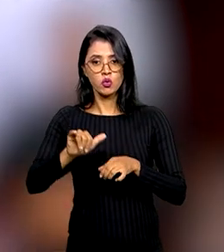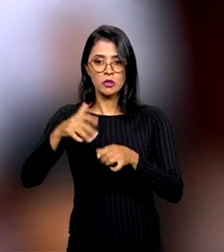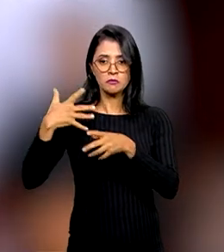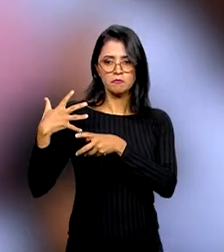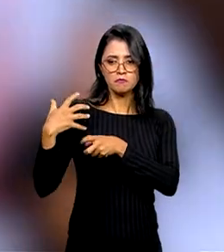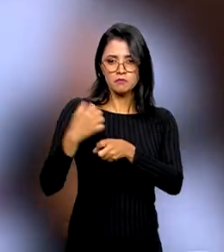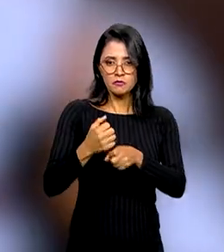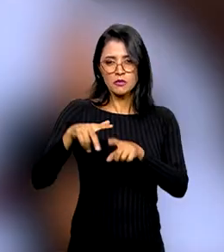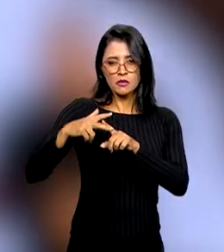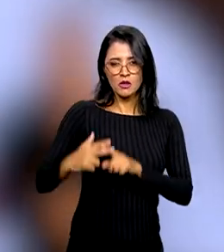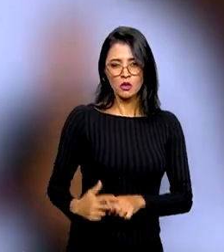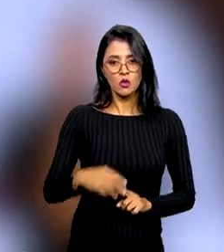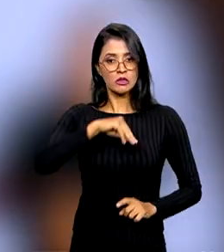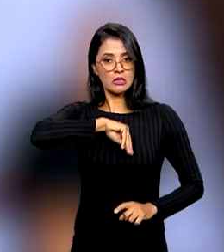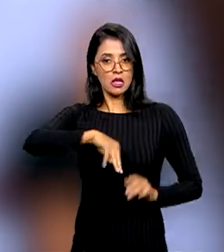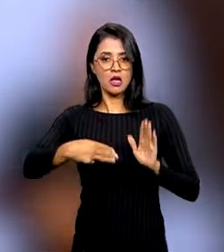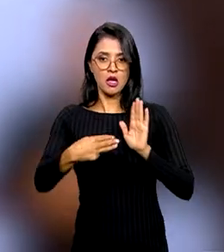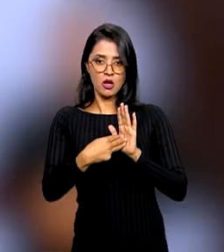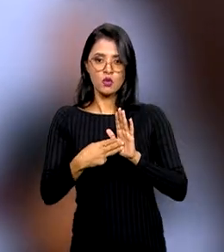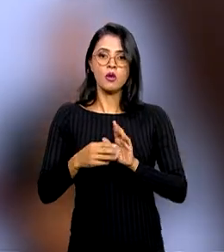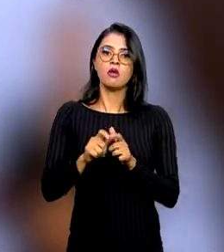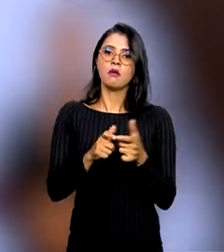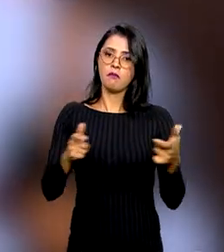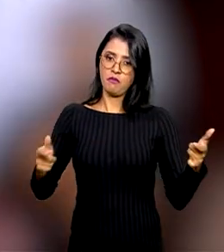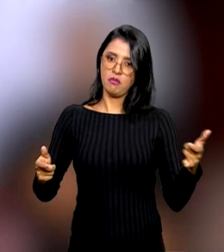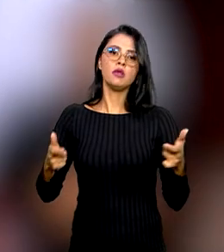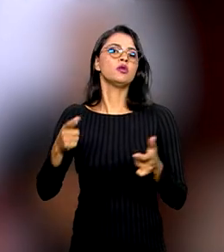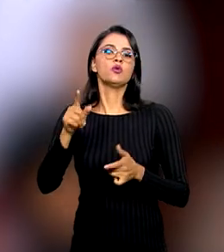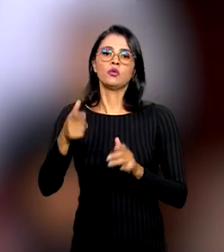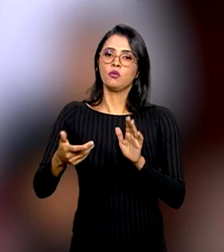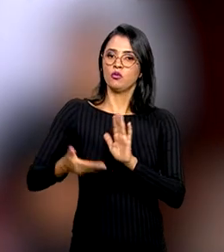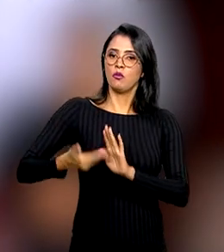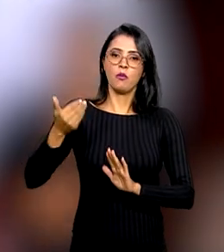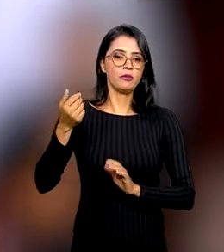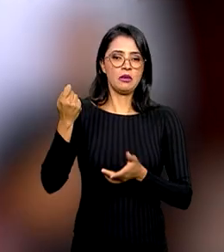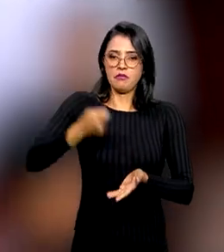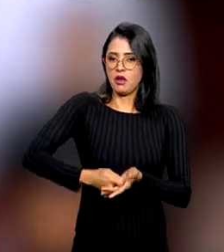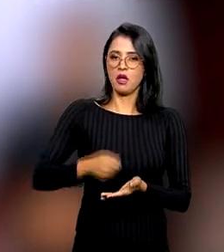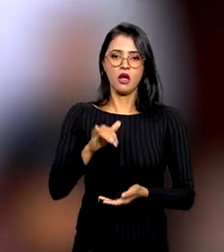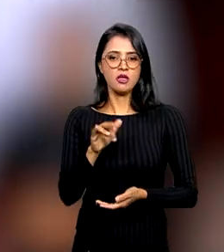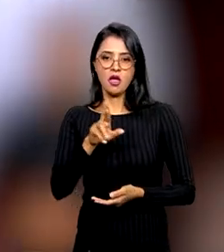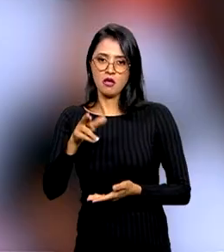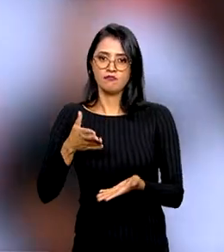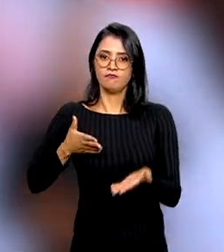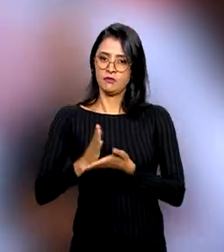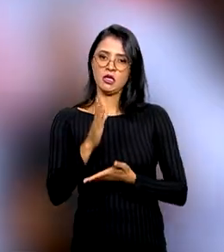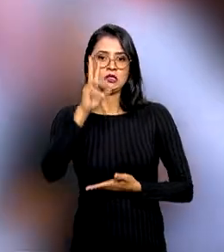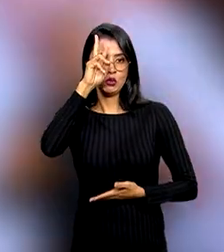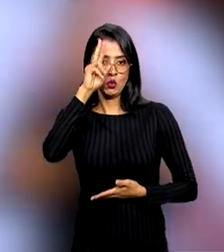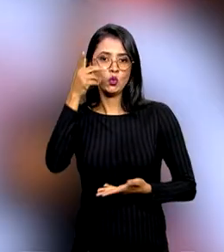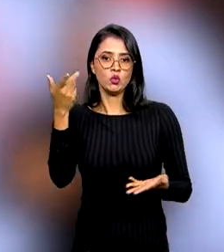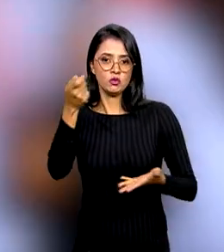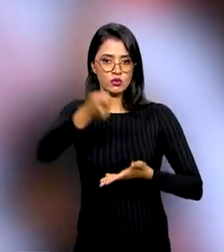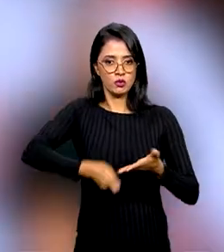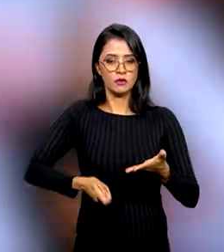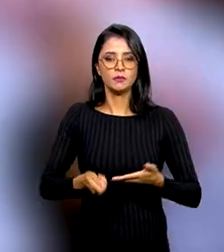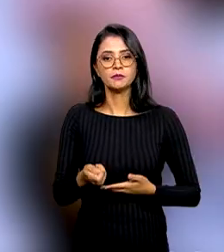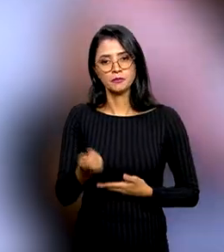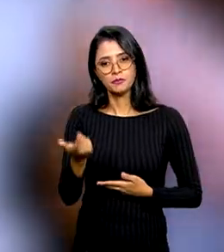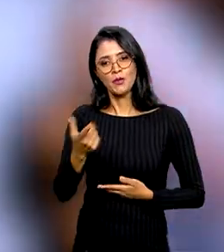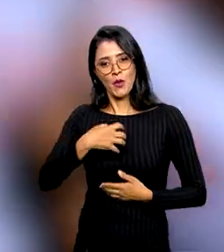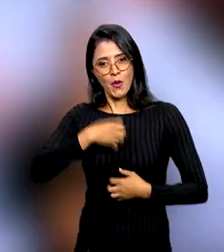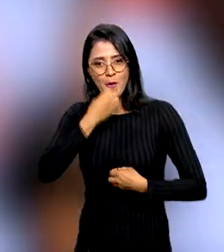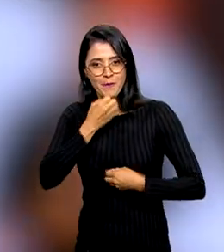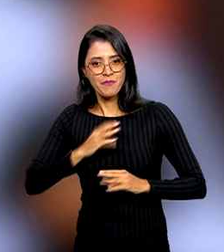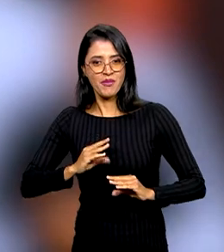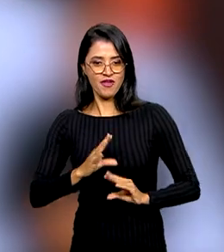salário mínimo e amplia a isenção do imposto de renda, sancionadas nesta segunda-feira. O estado de bem-estar social que